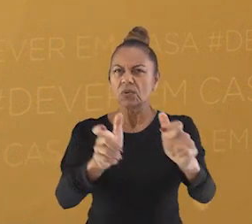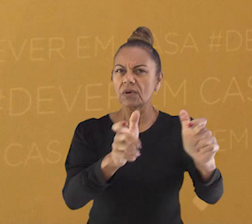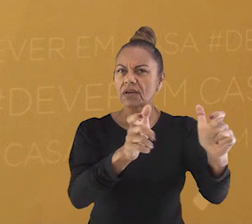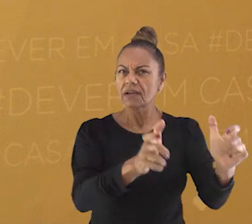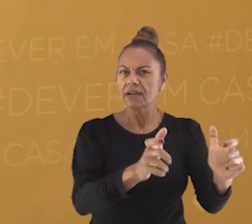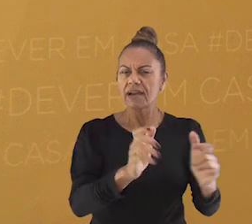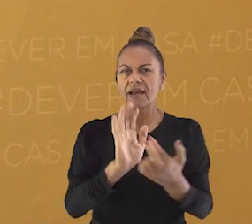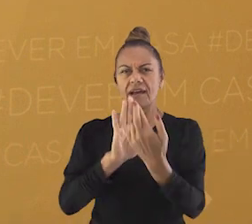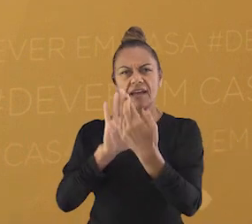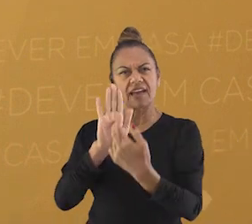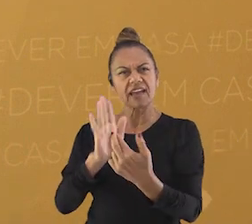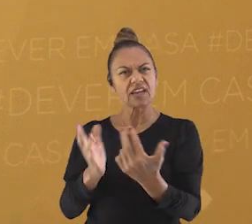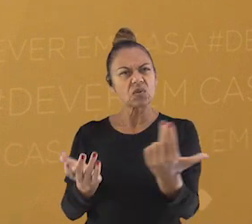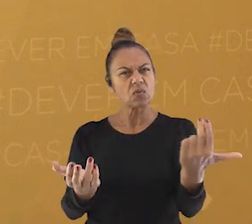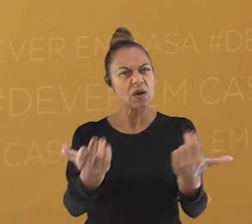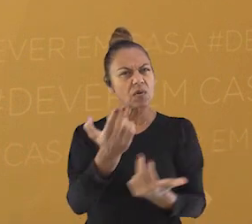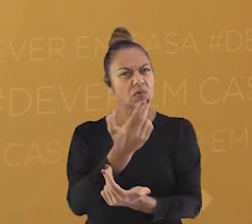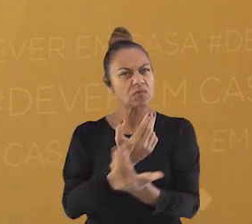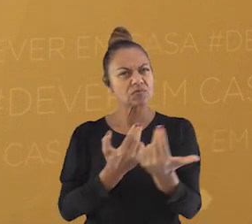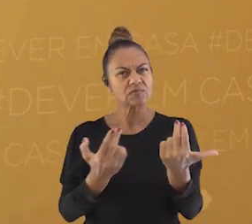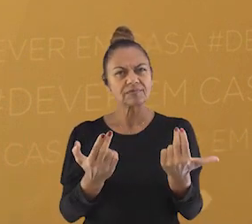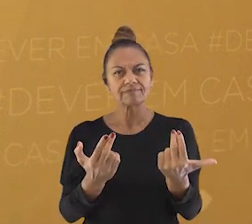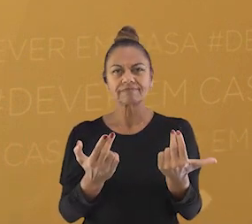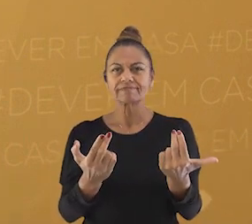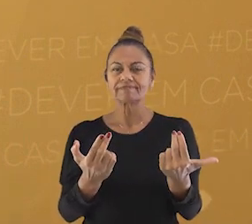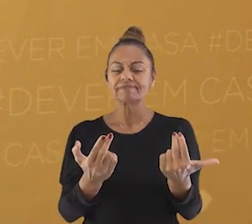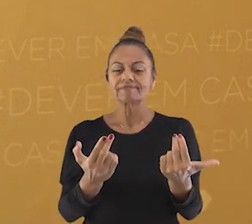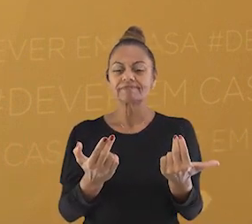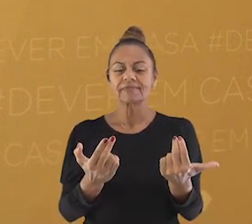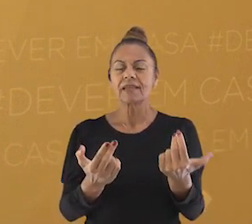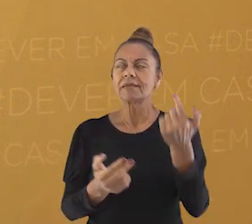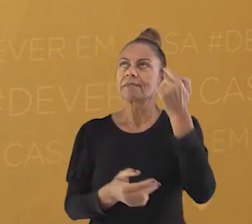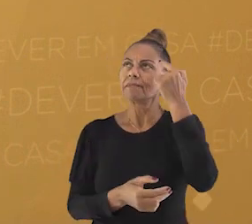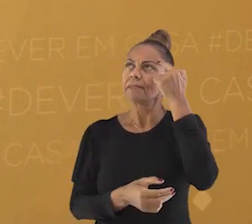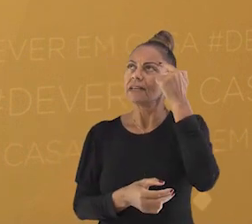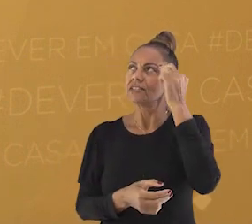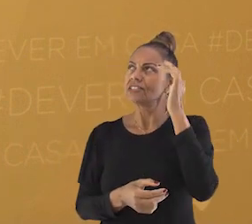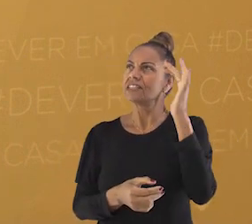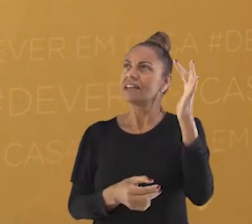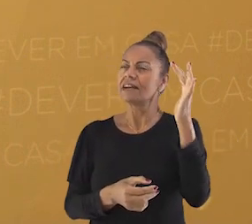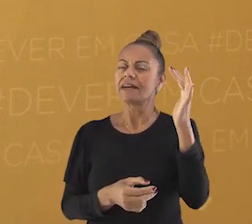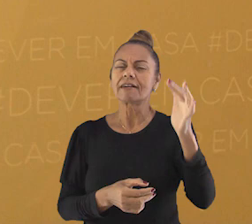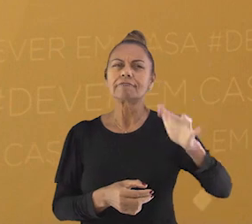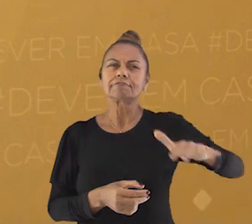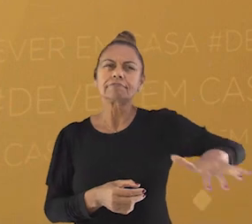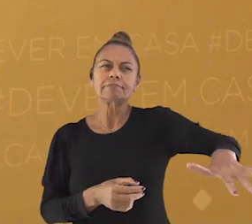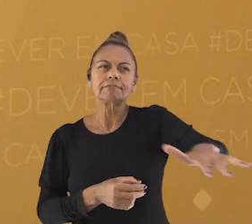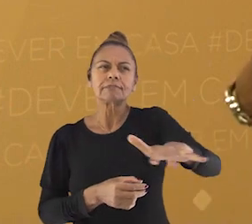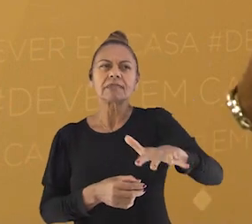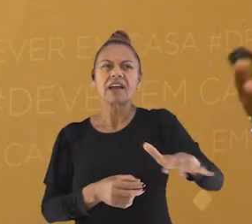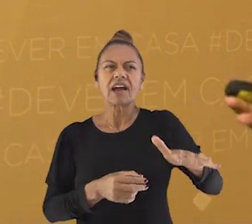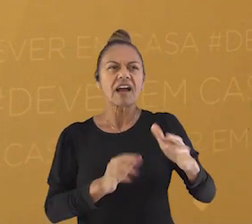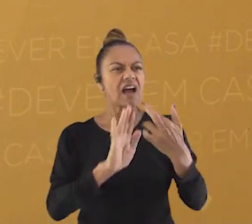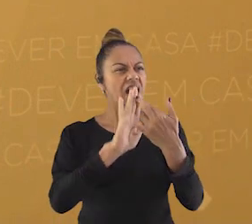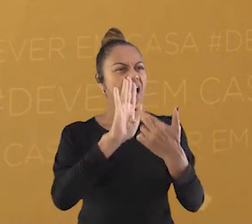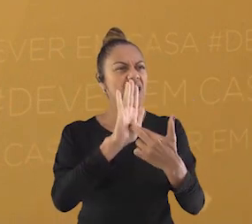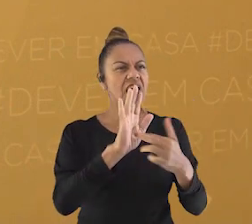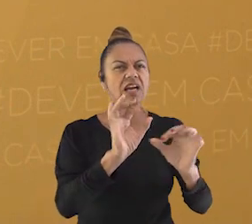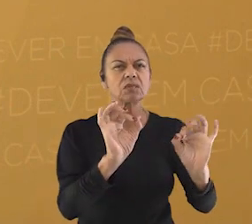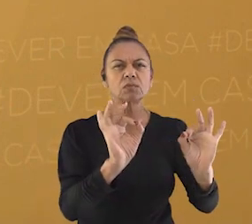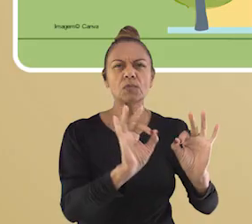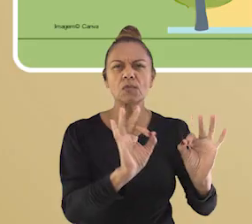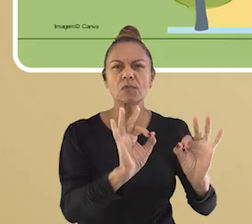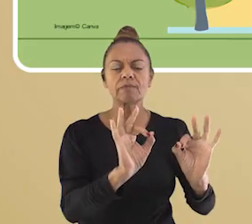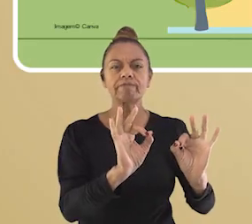regras? Conseguem pensar em alguma situação que, se não tivessem as regras, seria muito difícil de